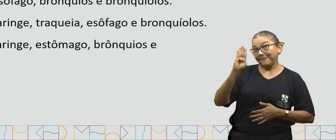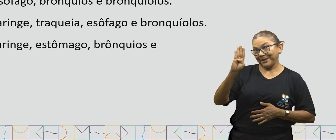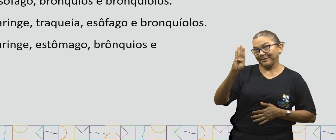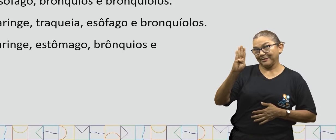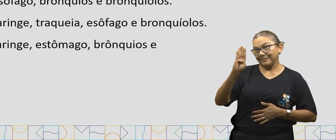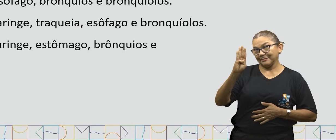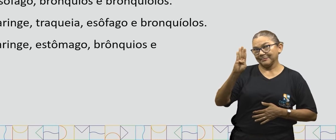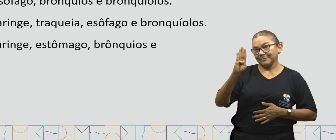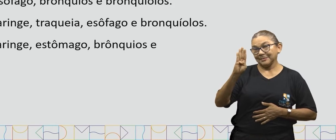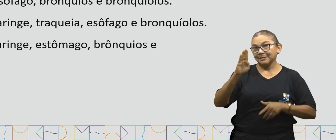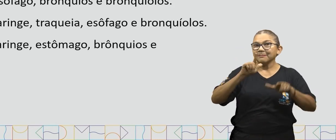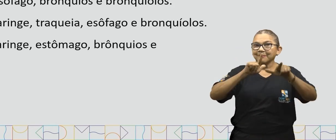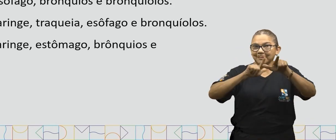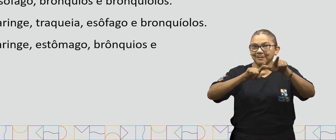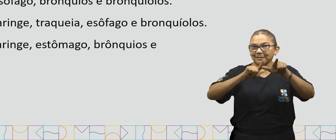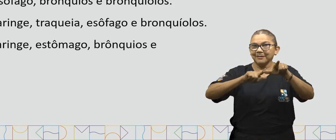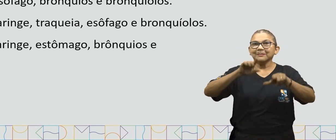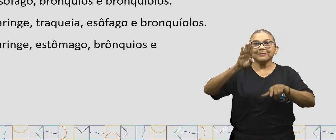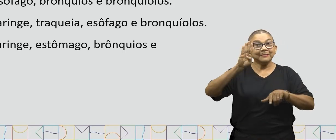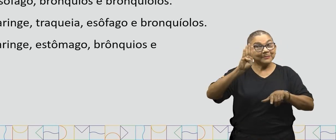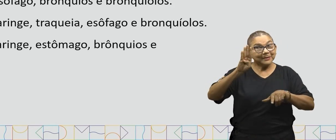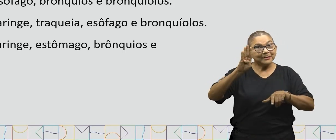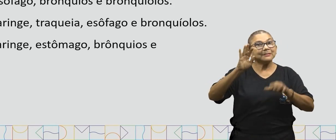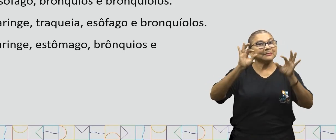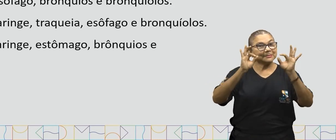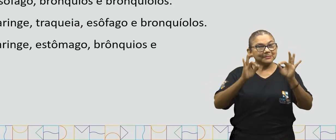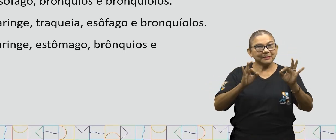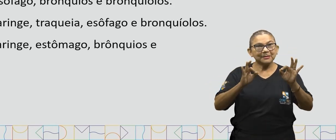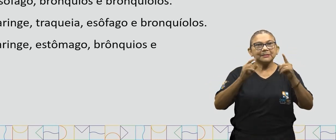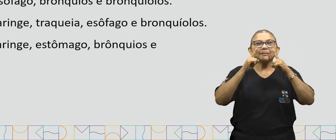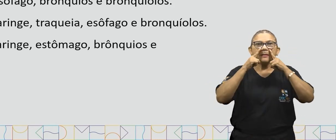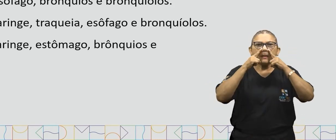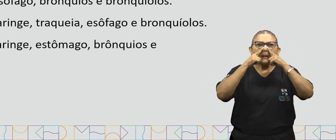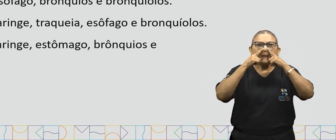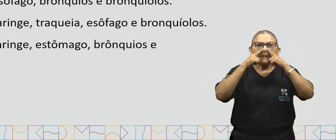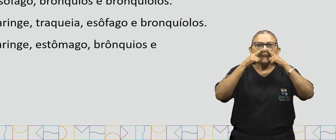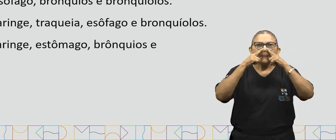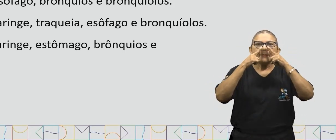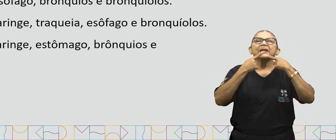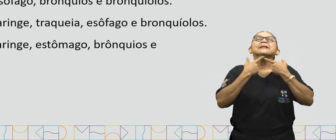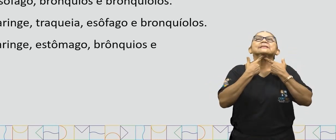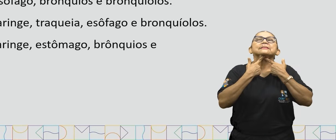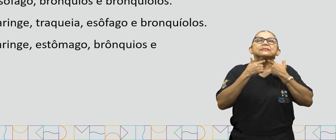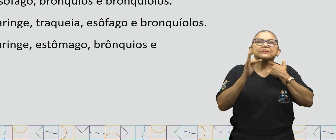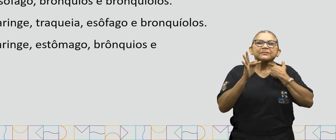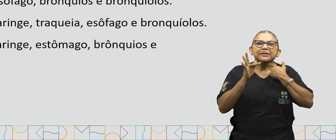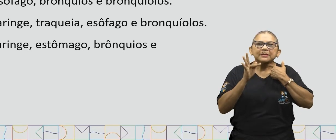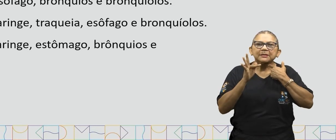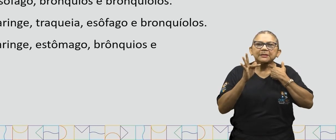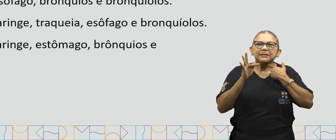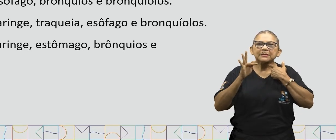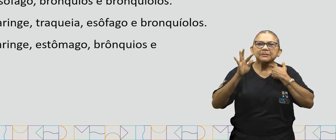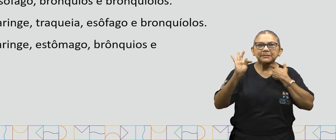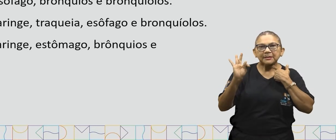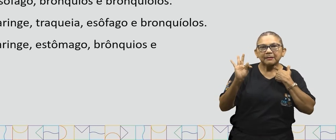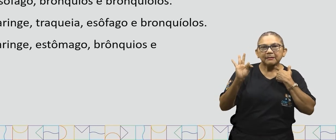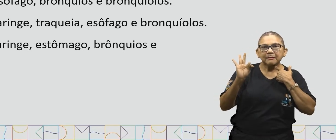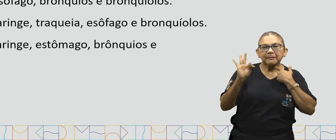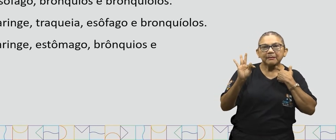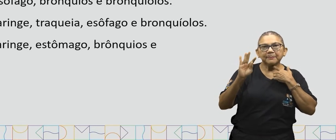cavidades nasais, depois ele vai para faringe, laringe,